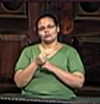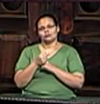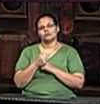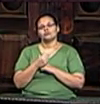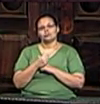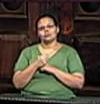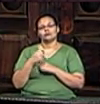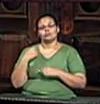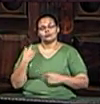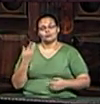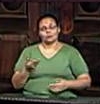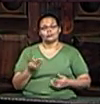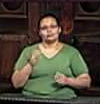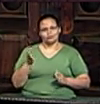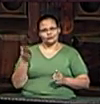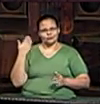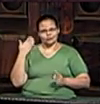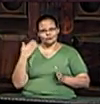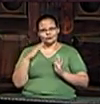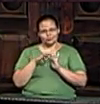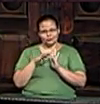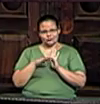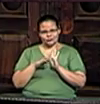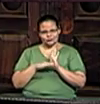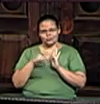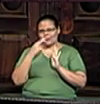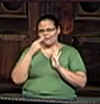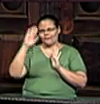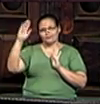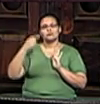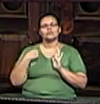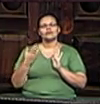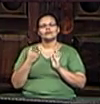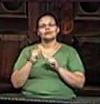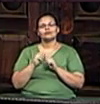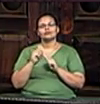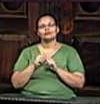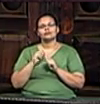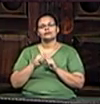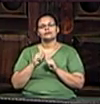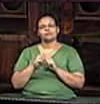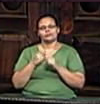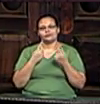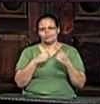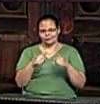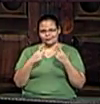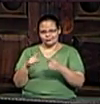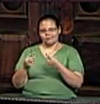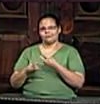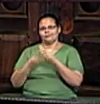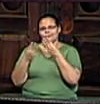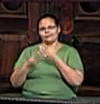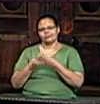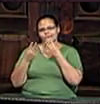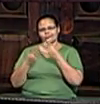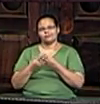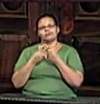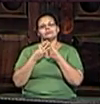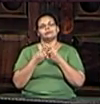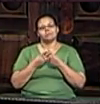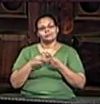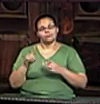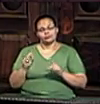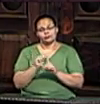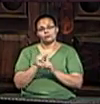ali ele já delineava exatamente o que ele pretendia fazer com os judeus, o que ele pretendia fazer em